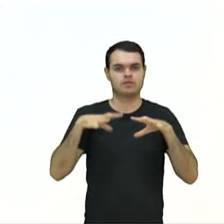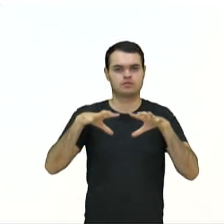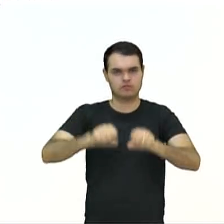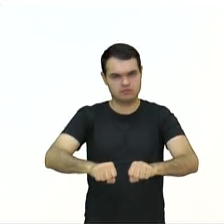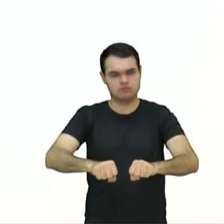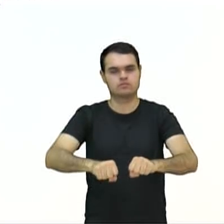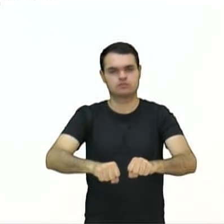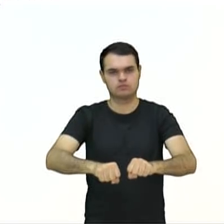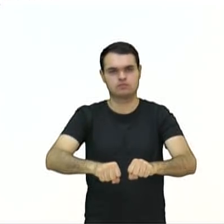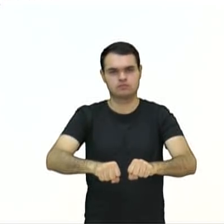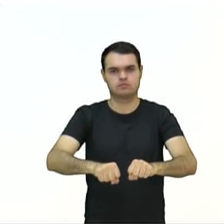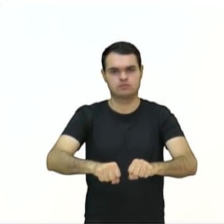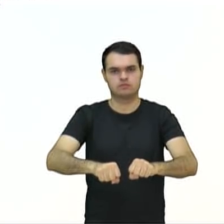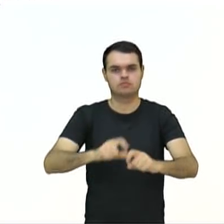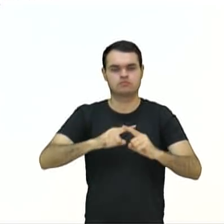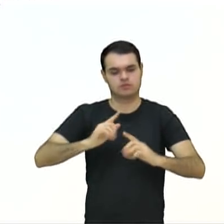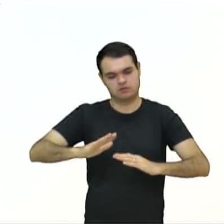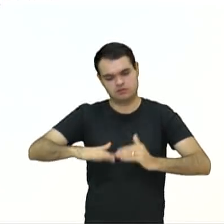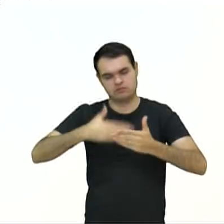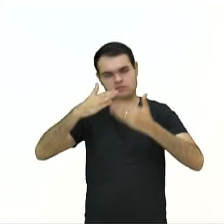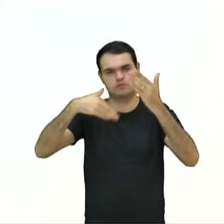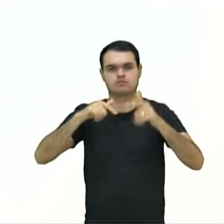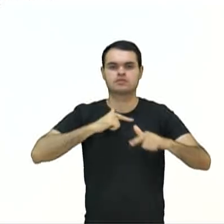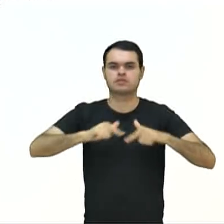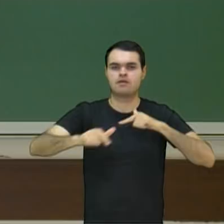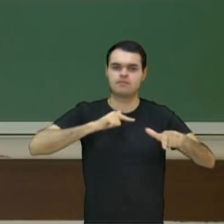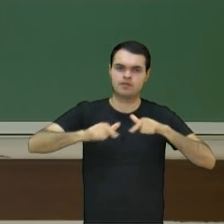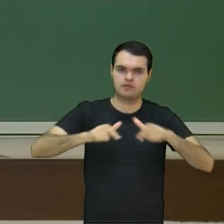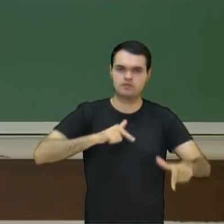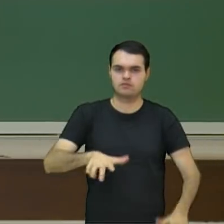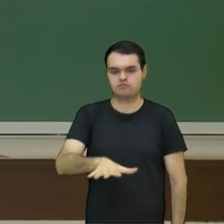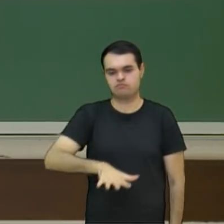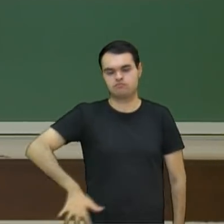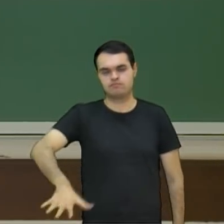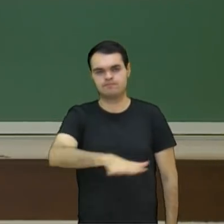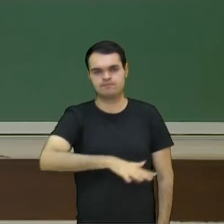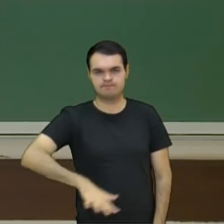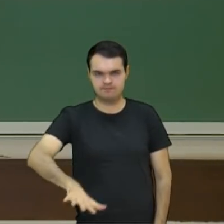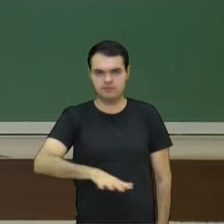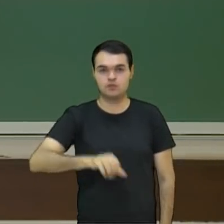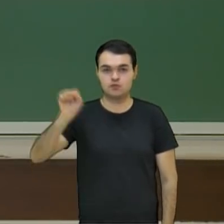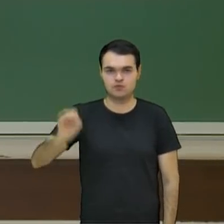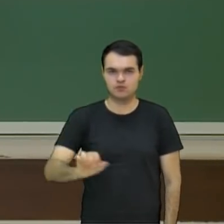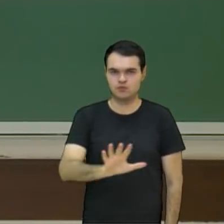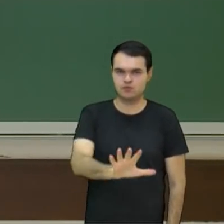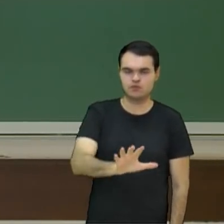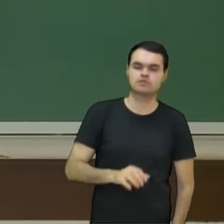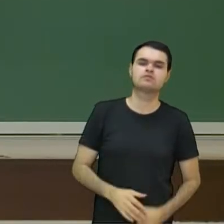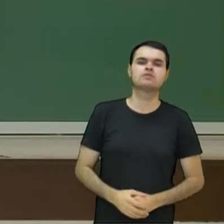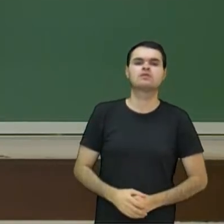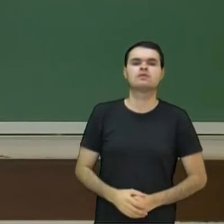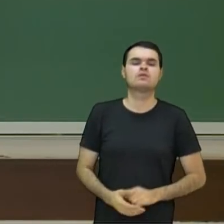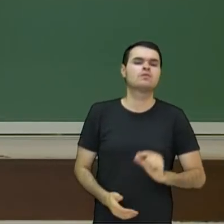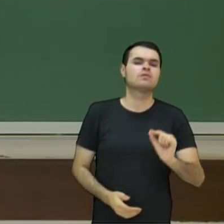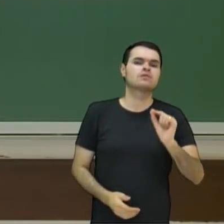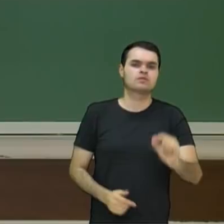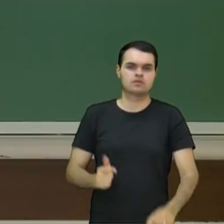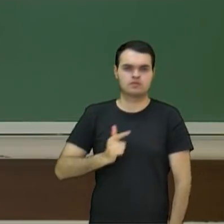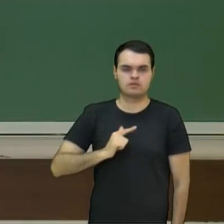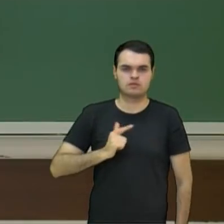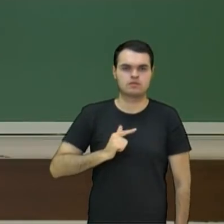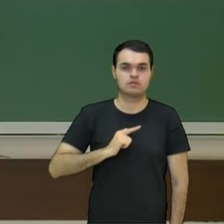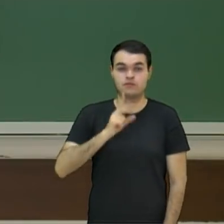espaço geográfico, de desenvolvimento das atividades nesses espaços ali da região Sudeste. O que nós vamos ter?